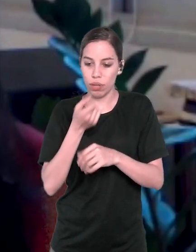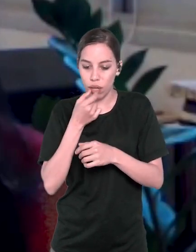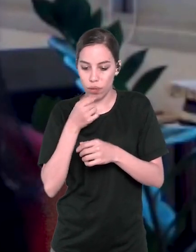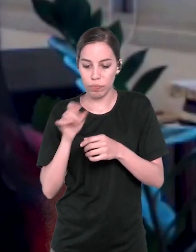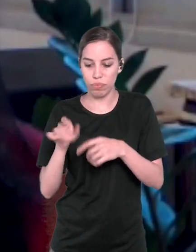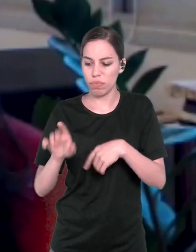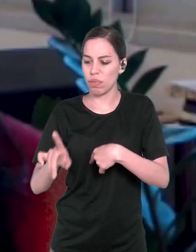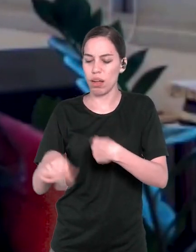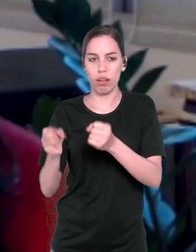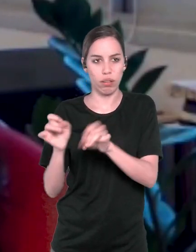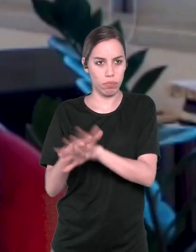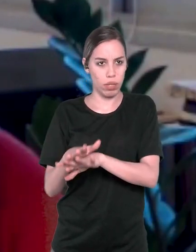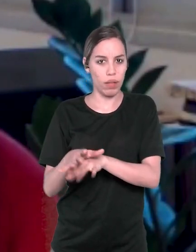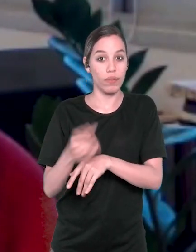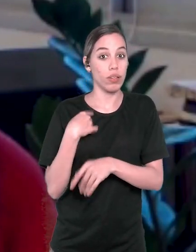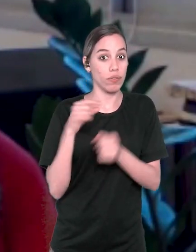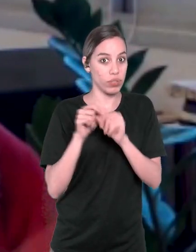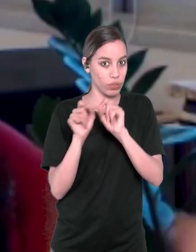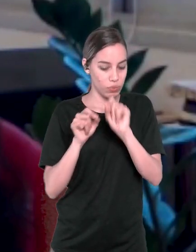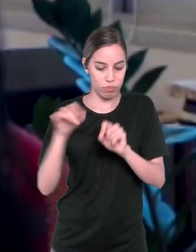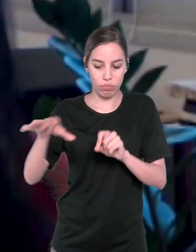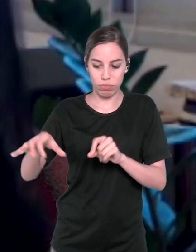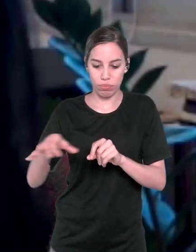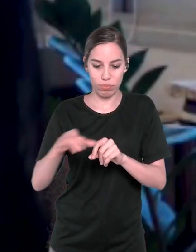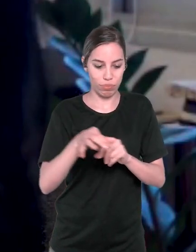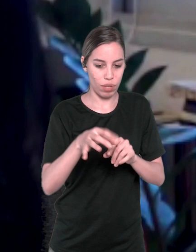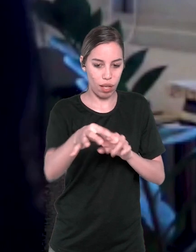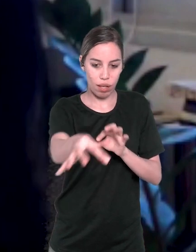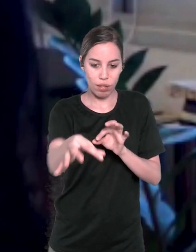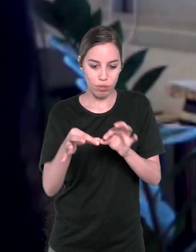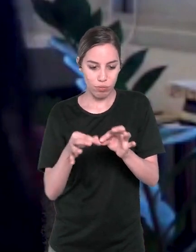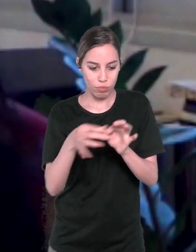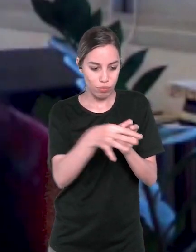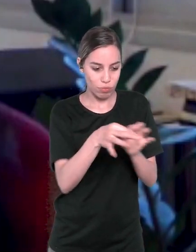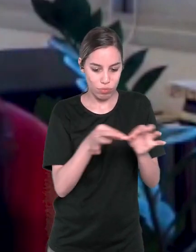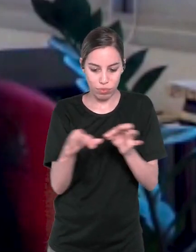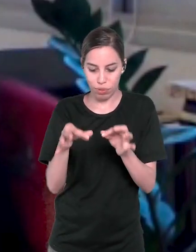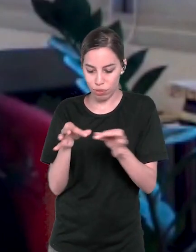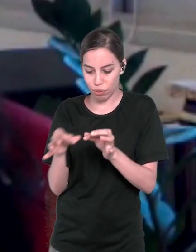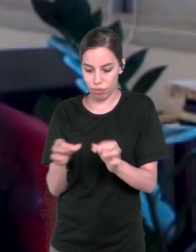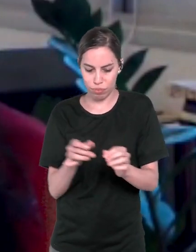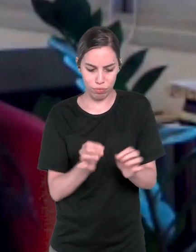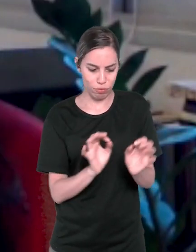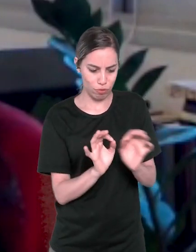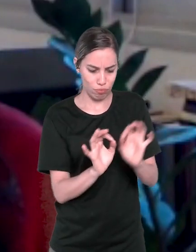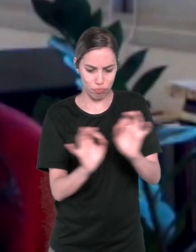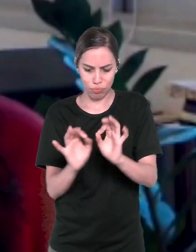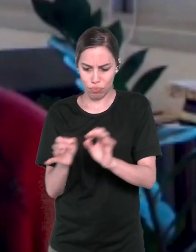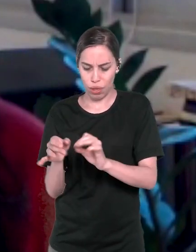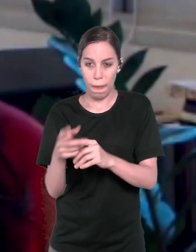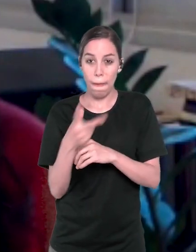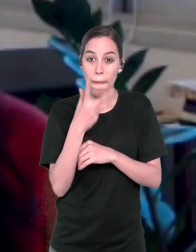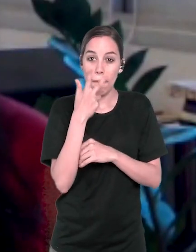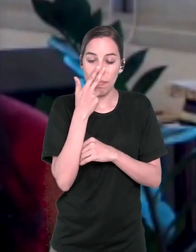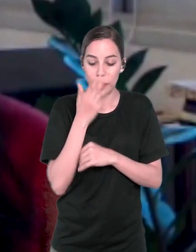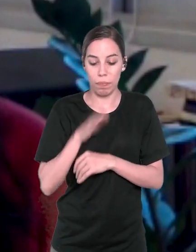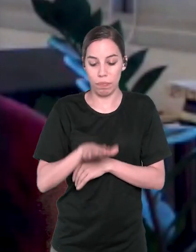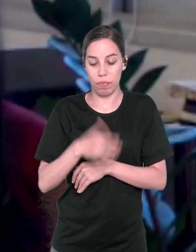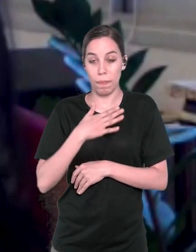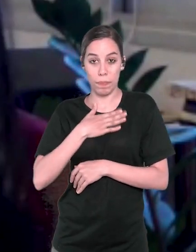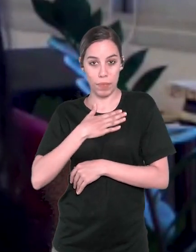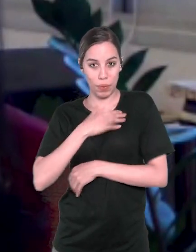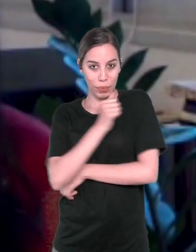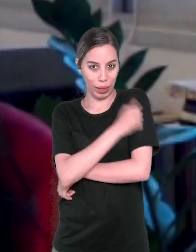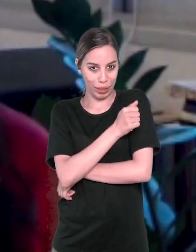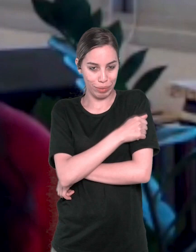fossem alunos, né, e fossem os meus ouvintes, e comecei a criar histórias e